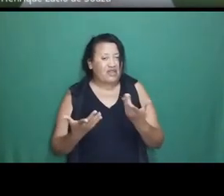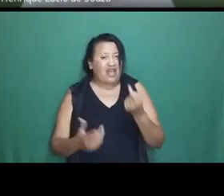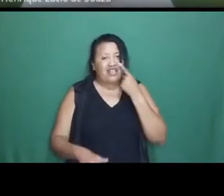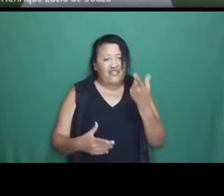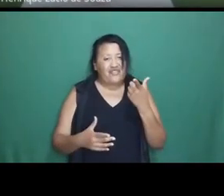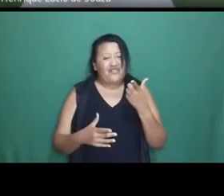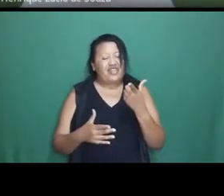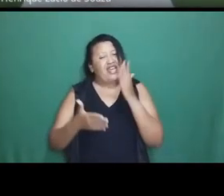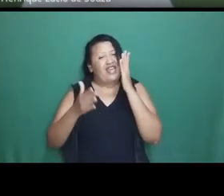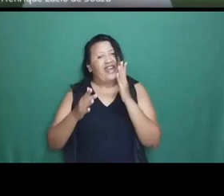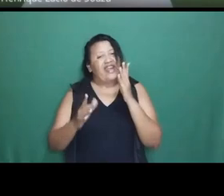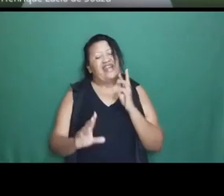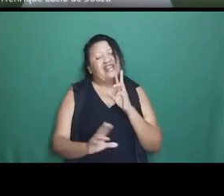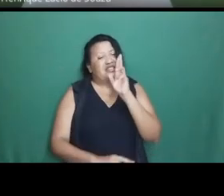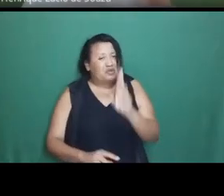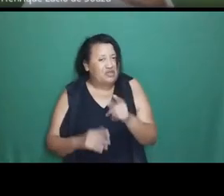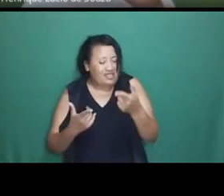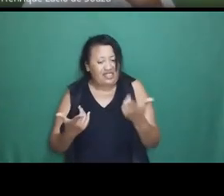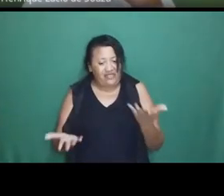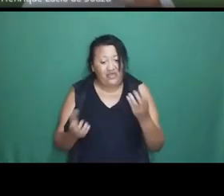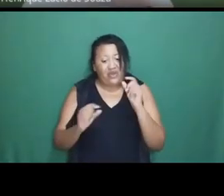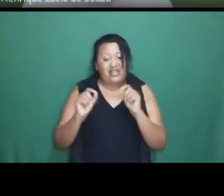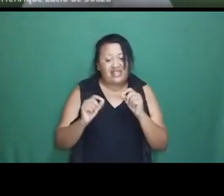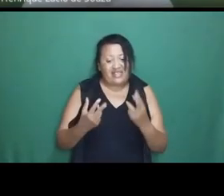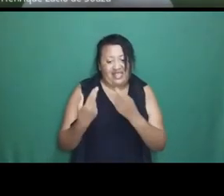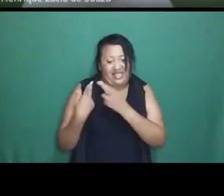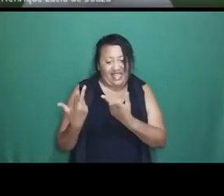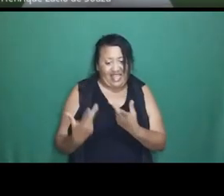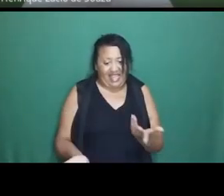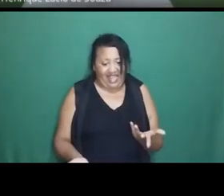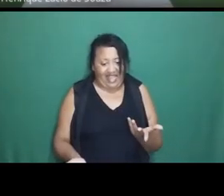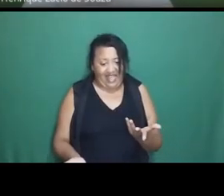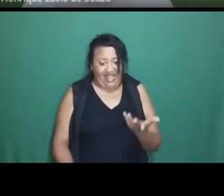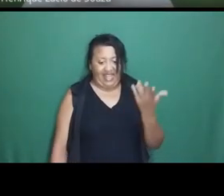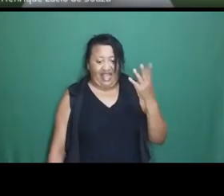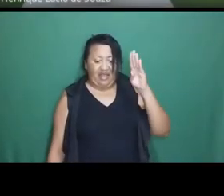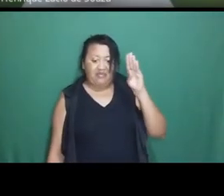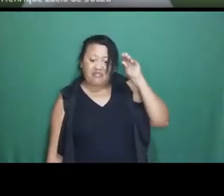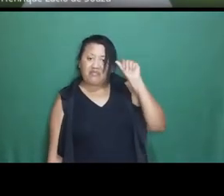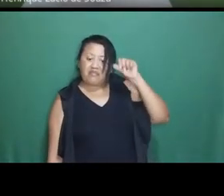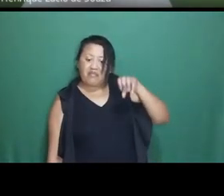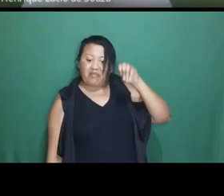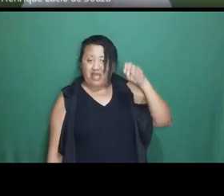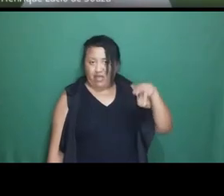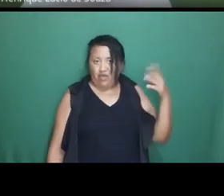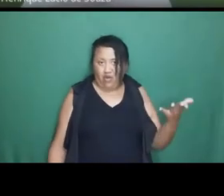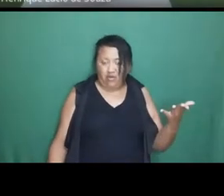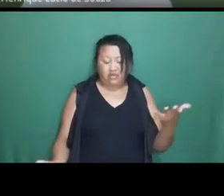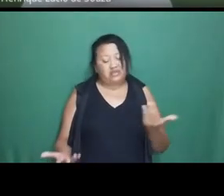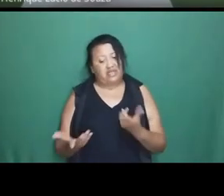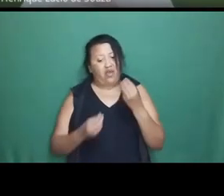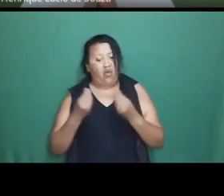destaca bem com como expoentes do empirismo né a resposta dele